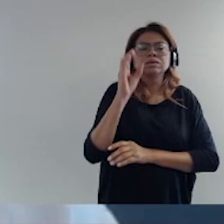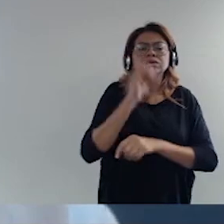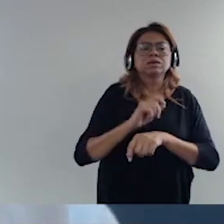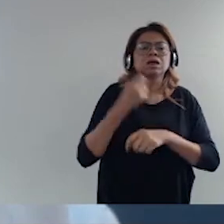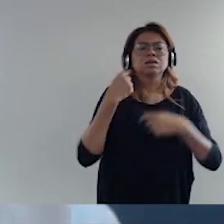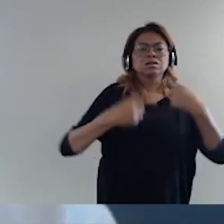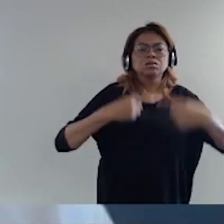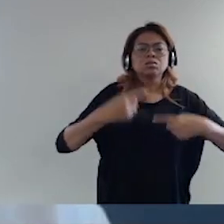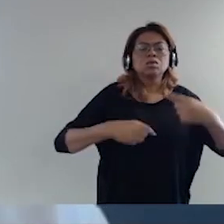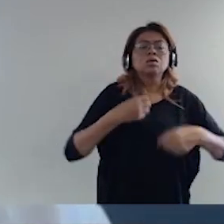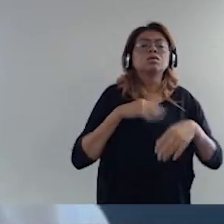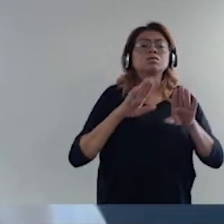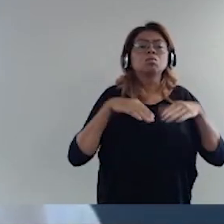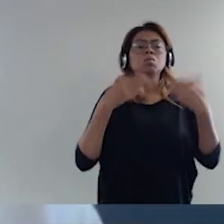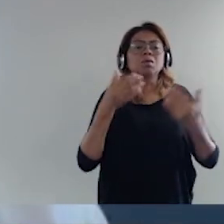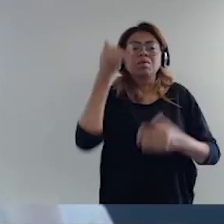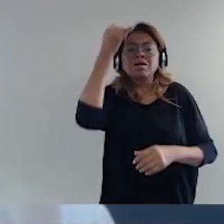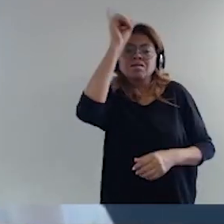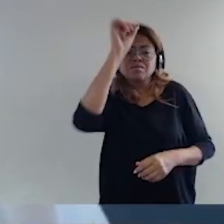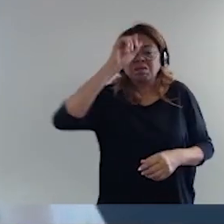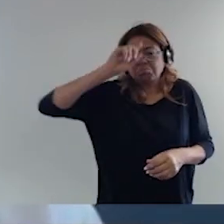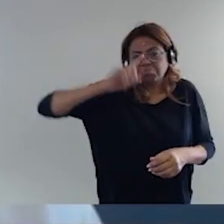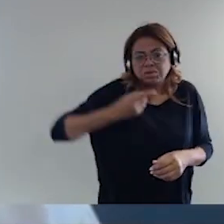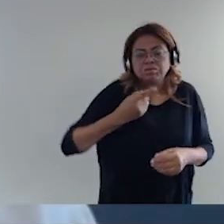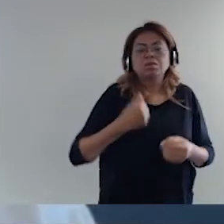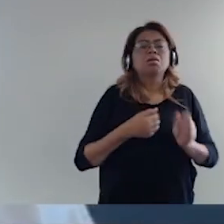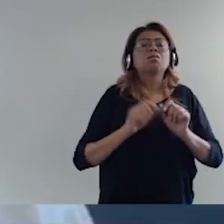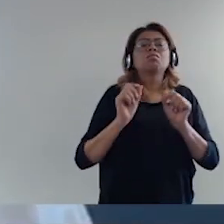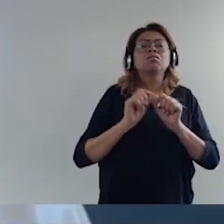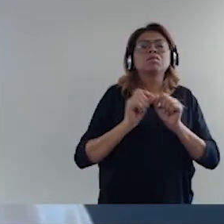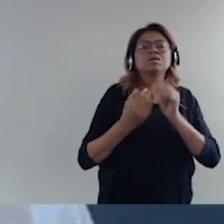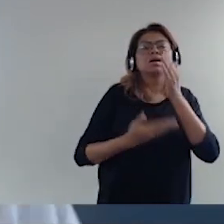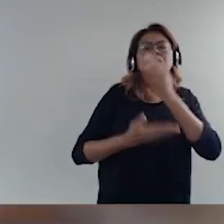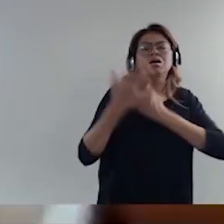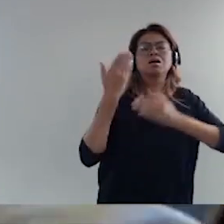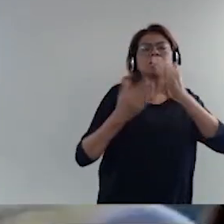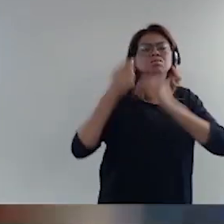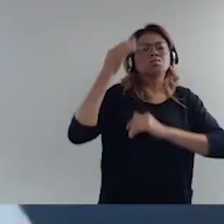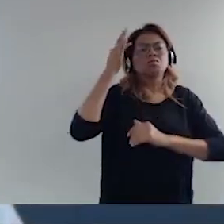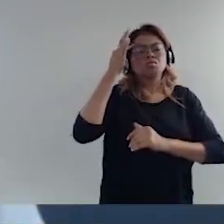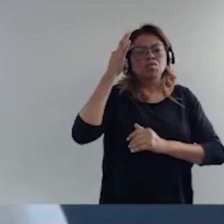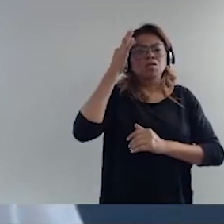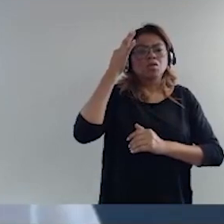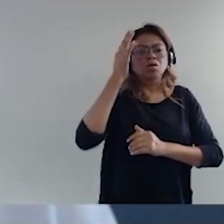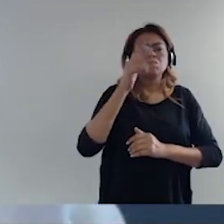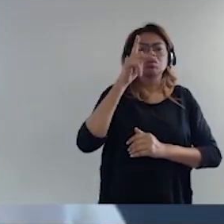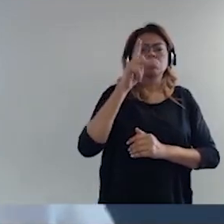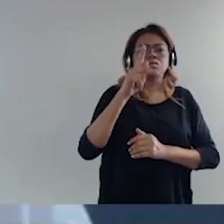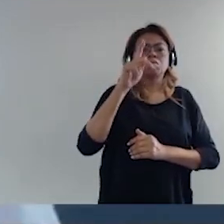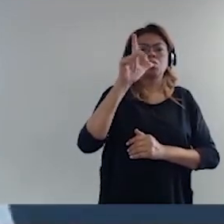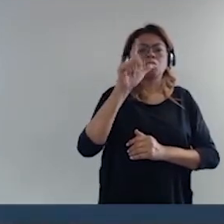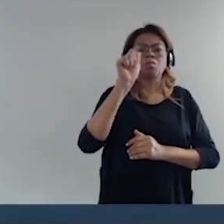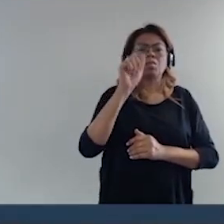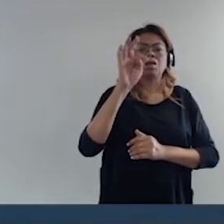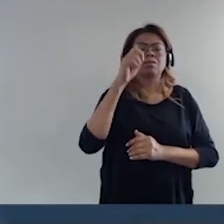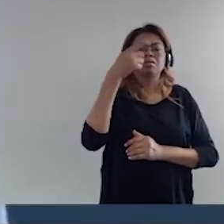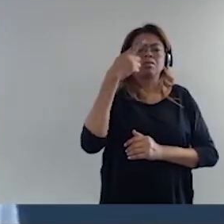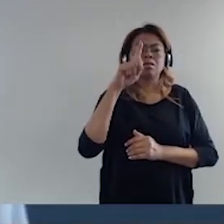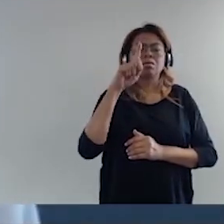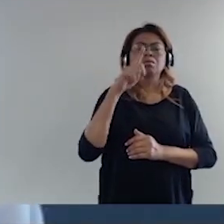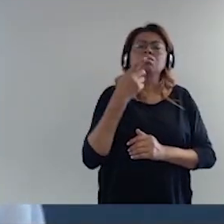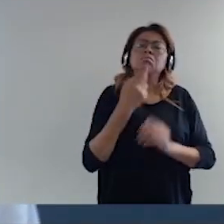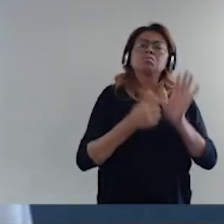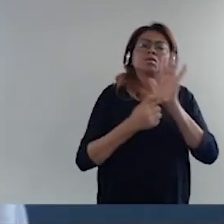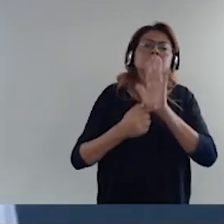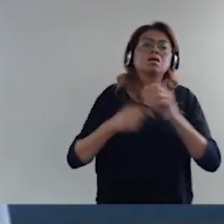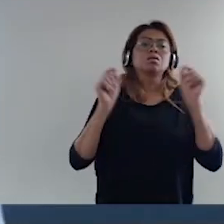se buscou foi evitar a tirania. Vejam o que fez Platão, se não tão bem citado pela doutora Adélia, do